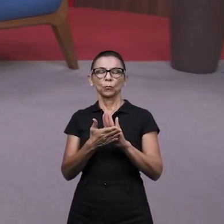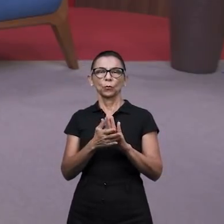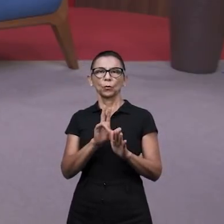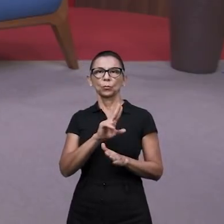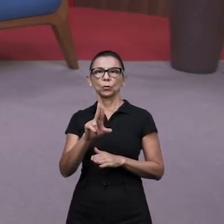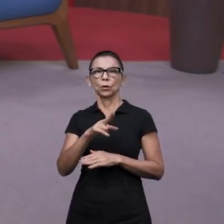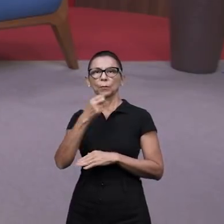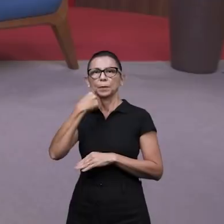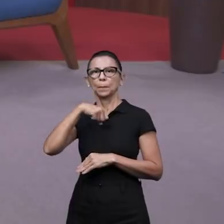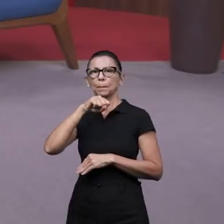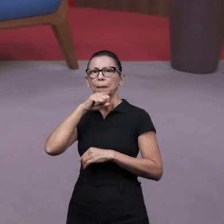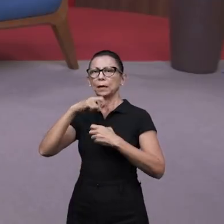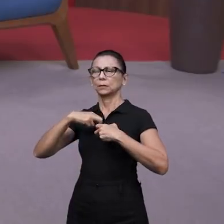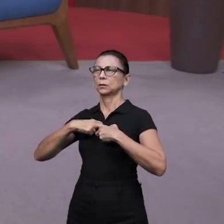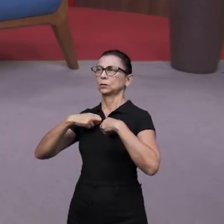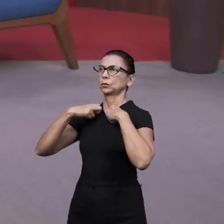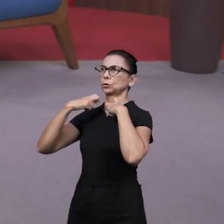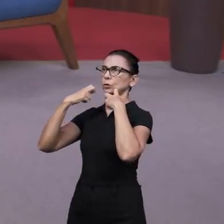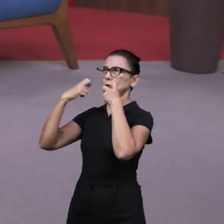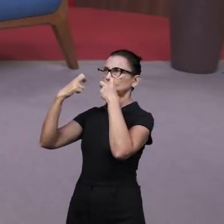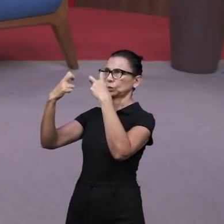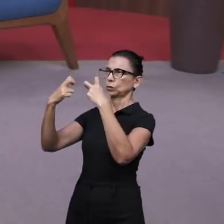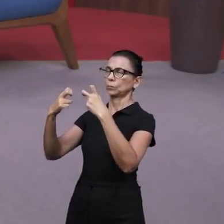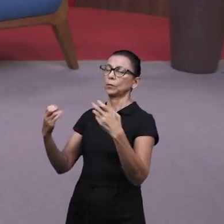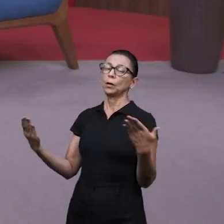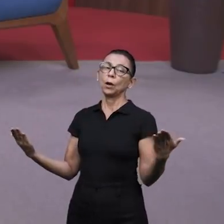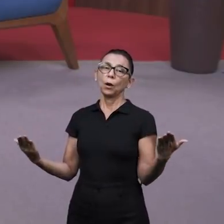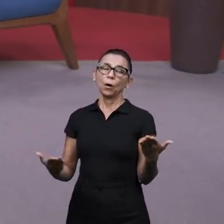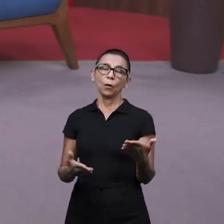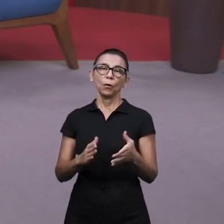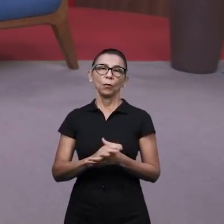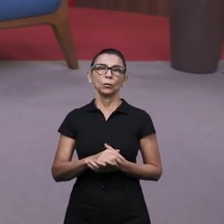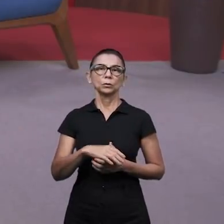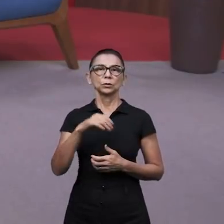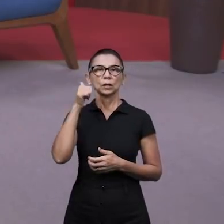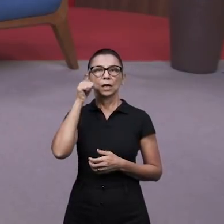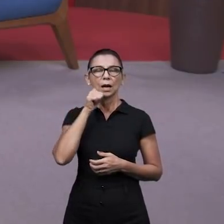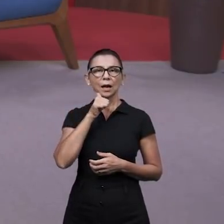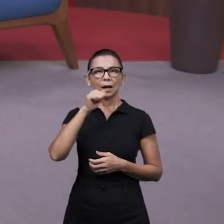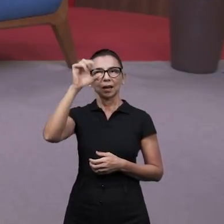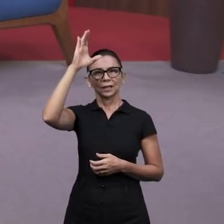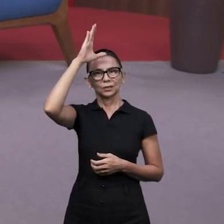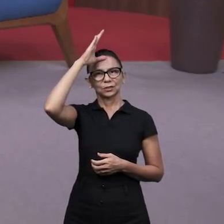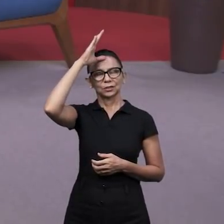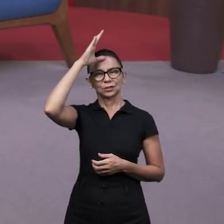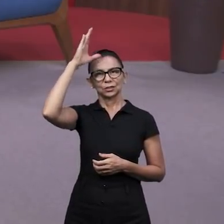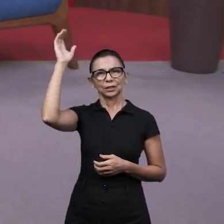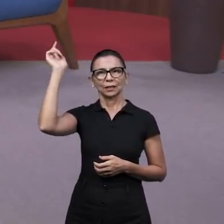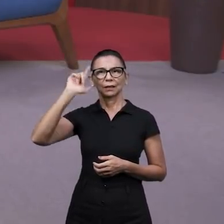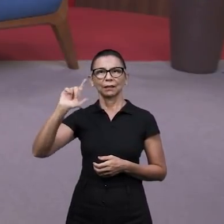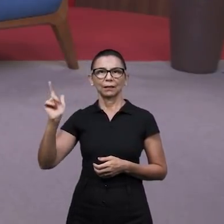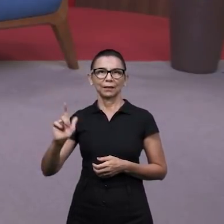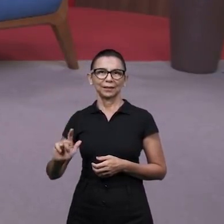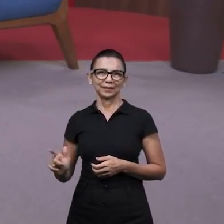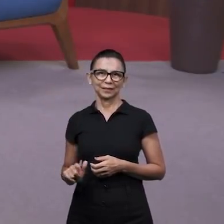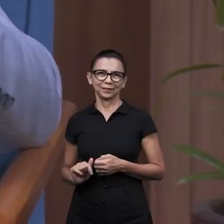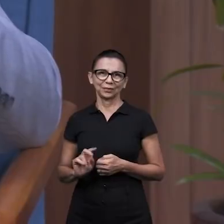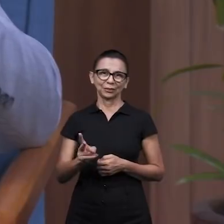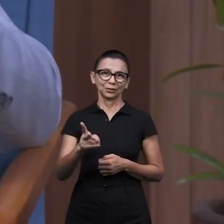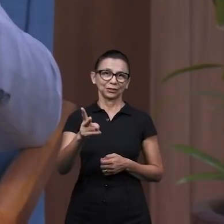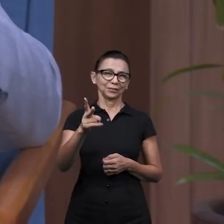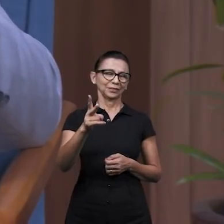Clamar. Hoje a tia Laís vai continuar a trabalhar este hino, agora nos ensinando como tocá-lo na flauta